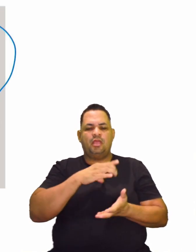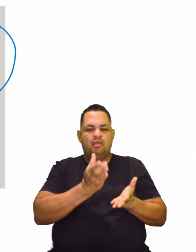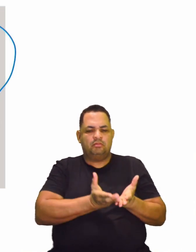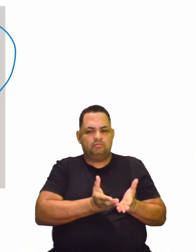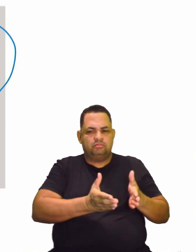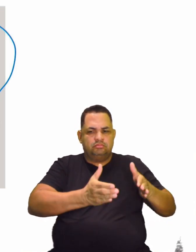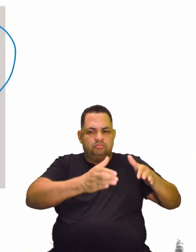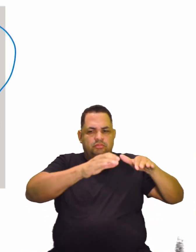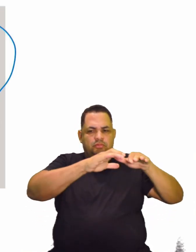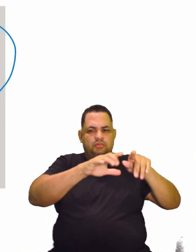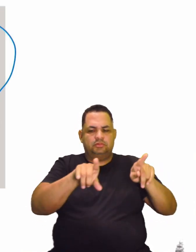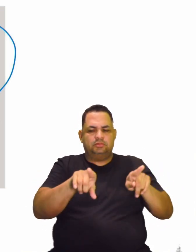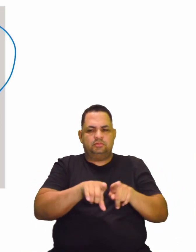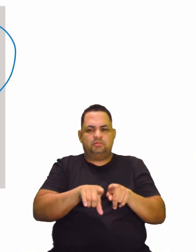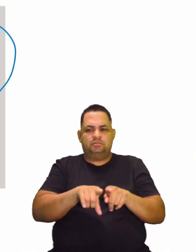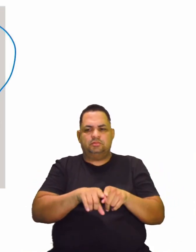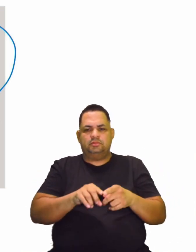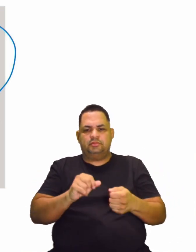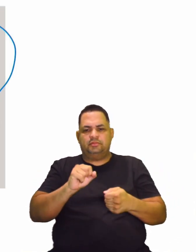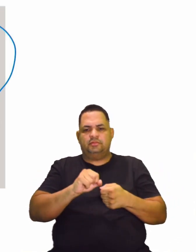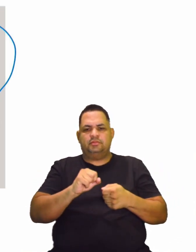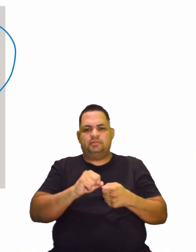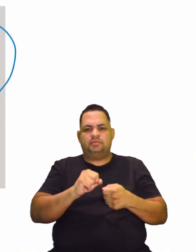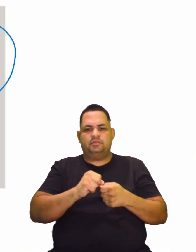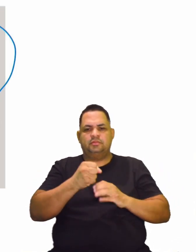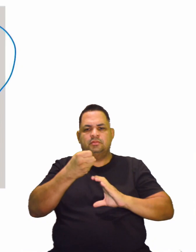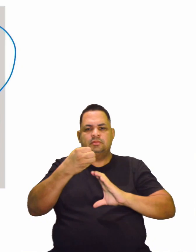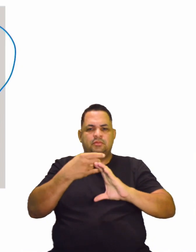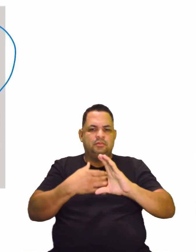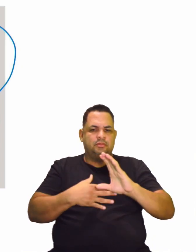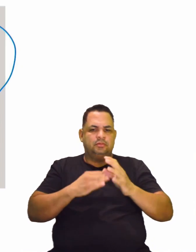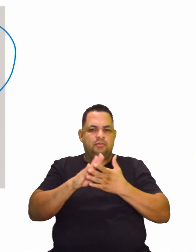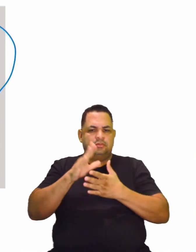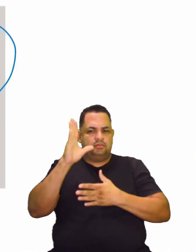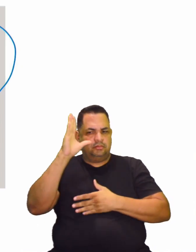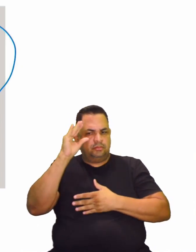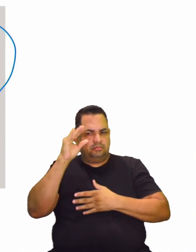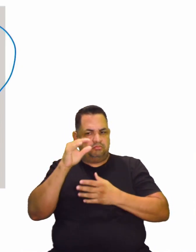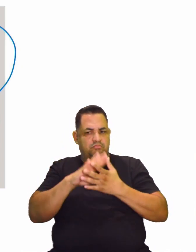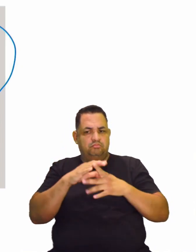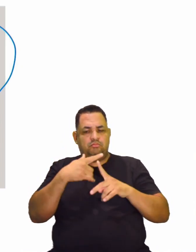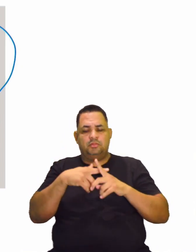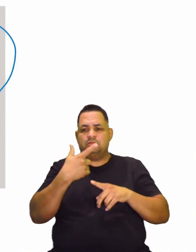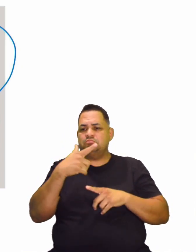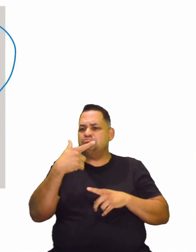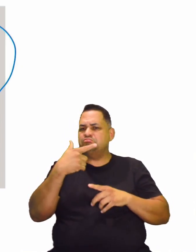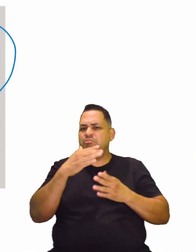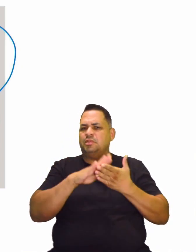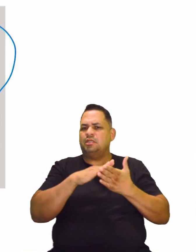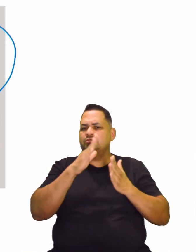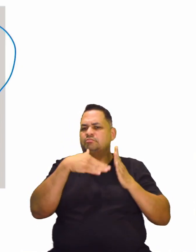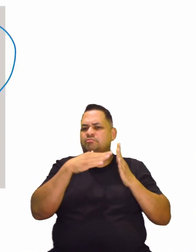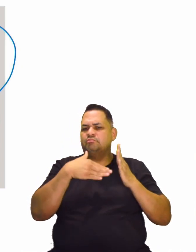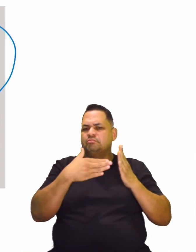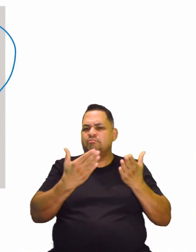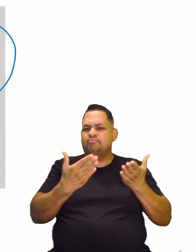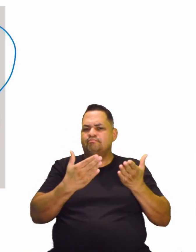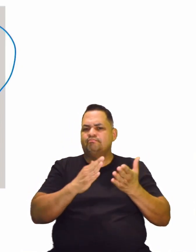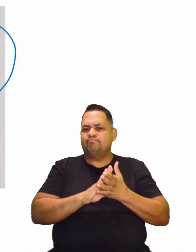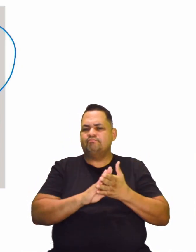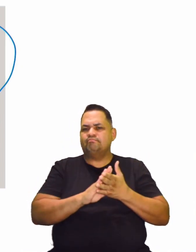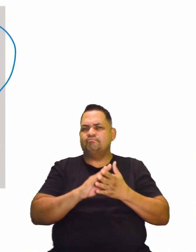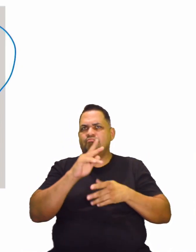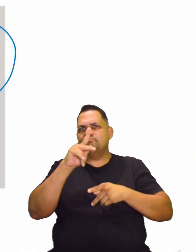mas é uma característica interessante. Por que não há tantas pinturas, assim como nas